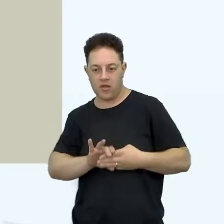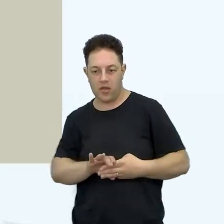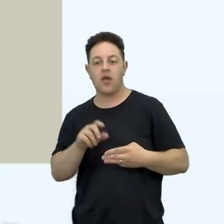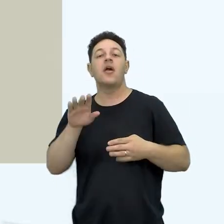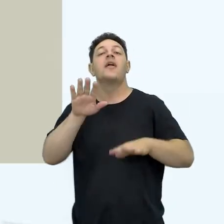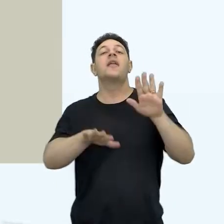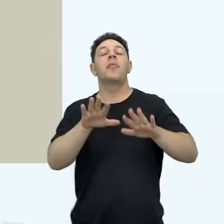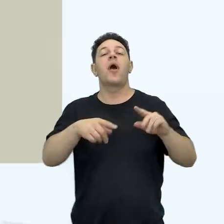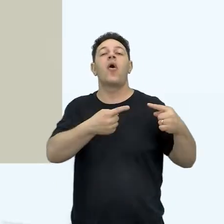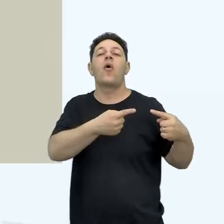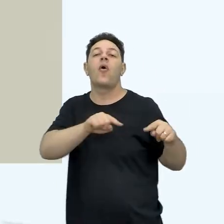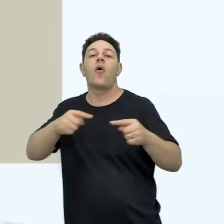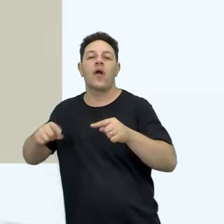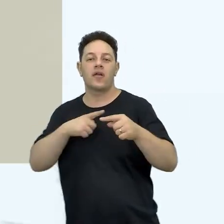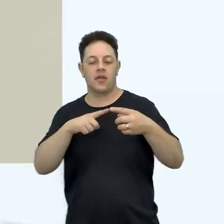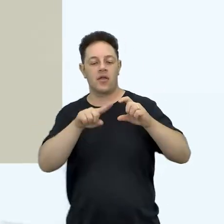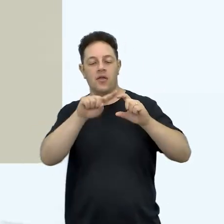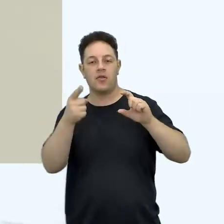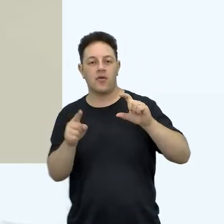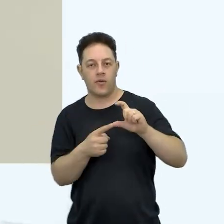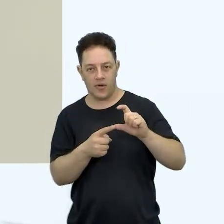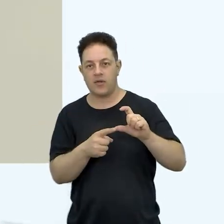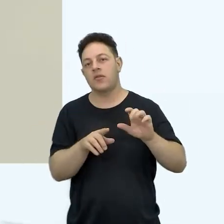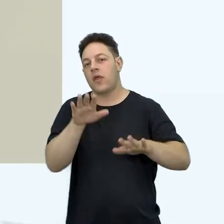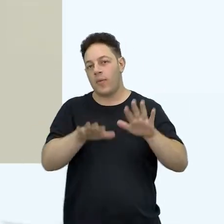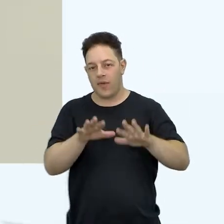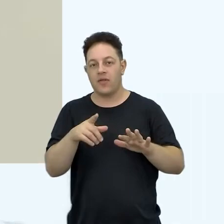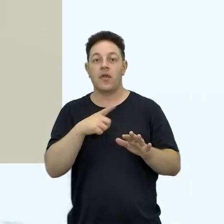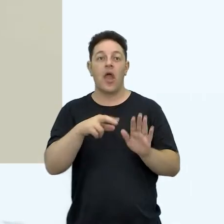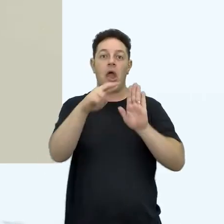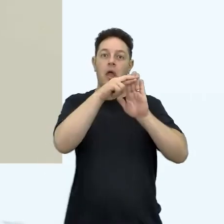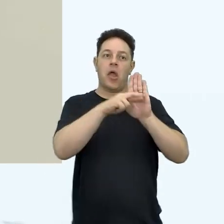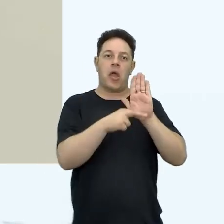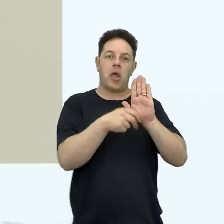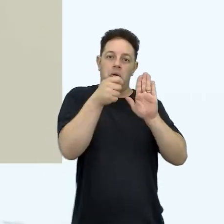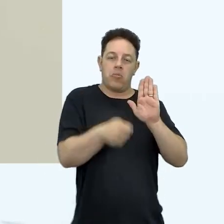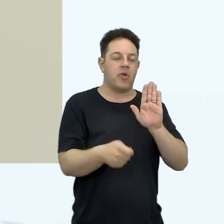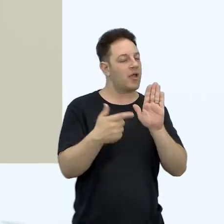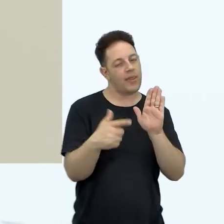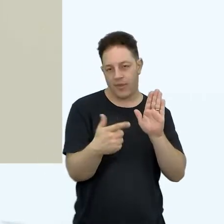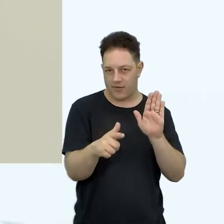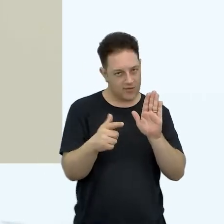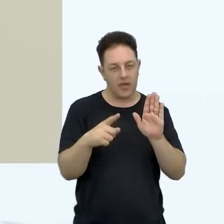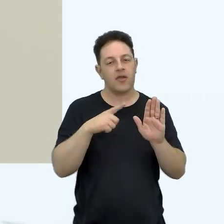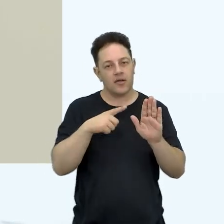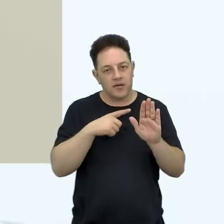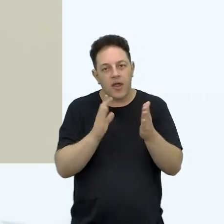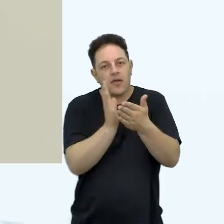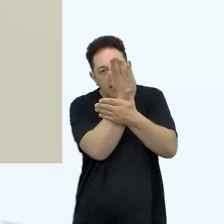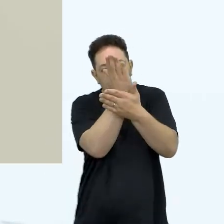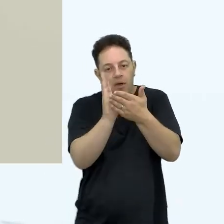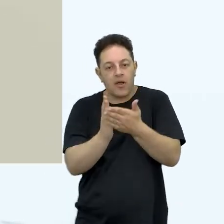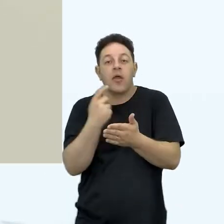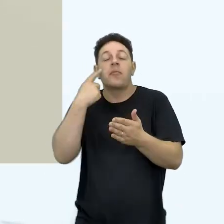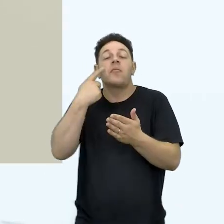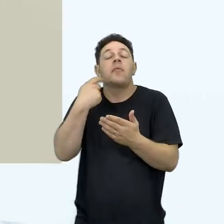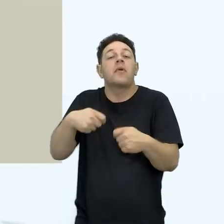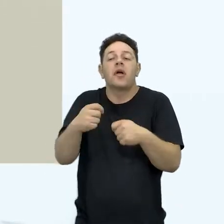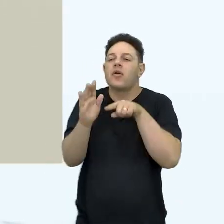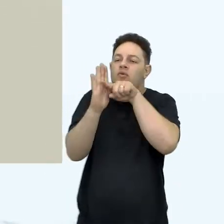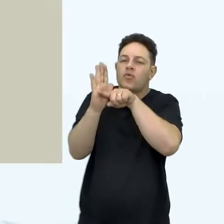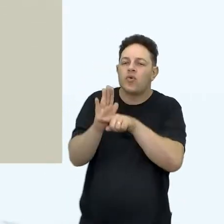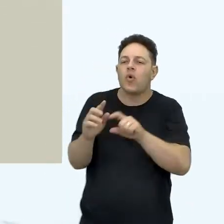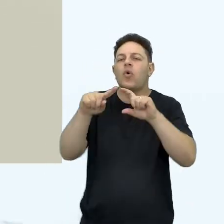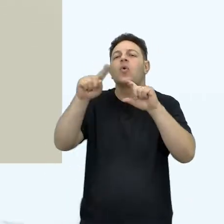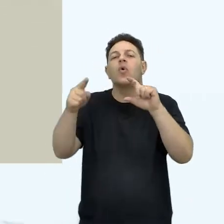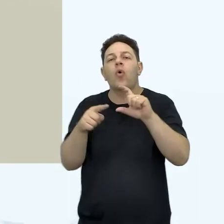daquele circuito. Então não tem uma regra geral, igual eu mostrei no vídeo sobre dimensionamento de cabos, não tem uma regra geral. Tem que ver o